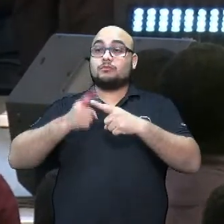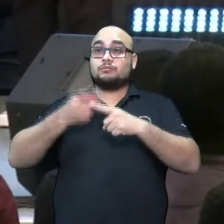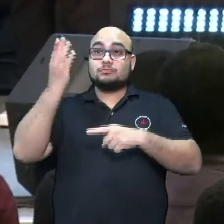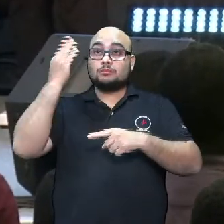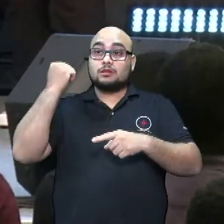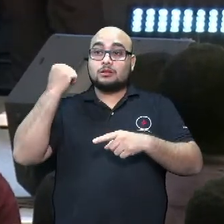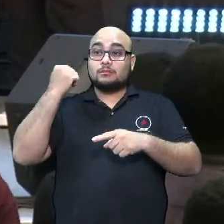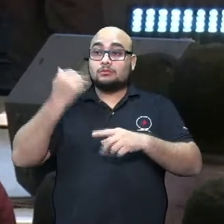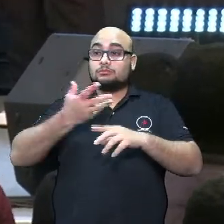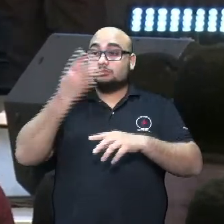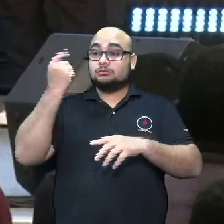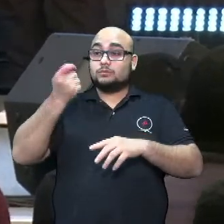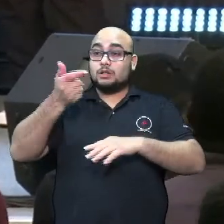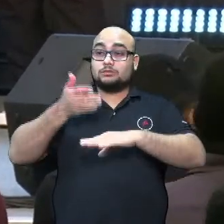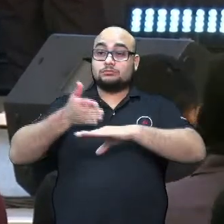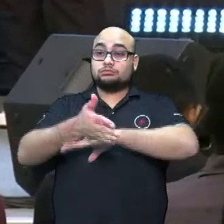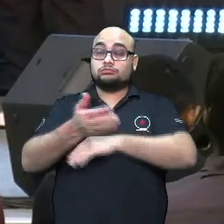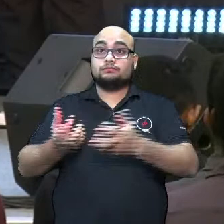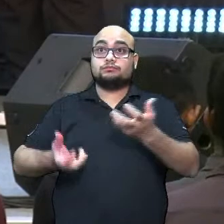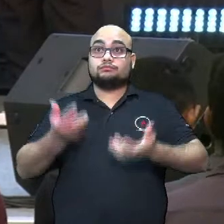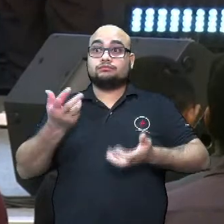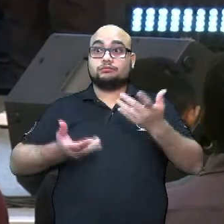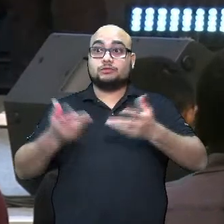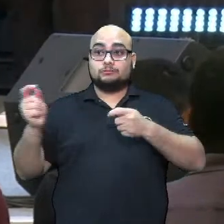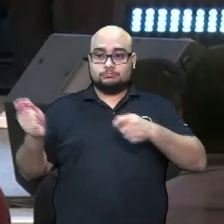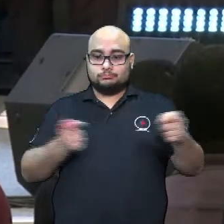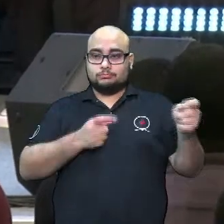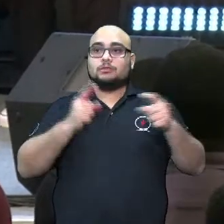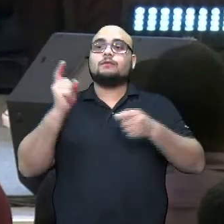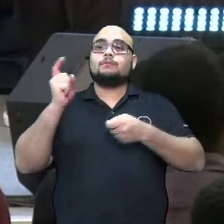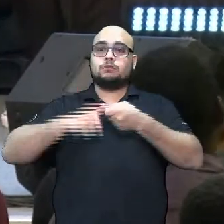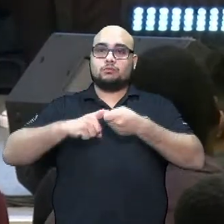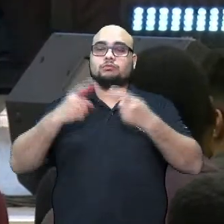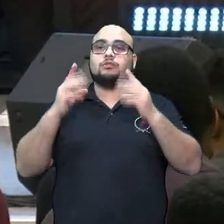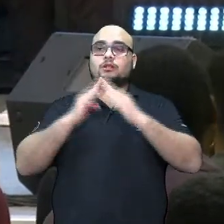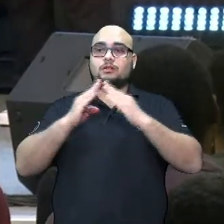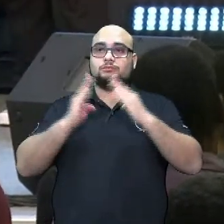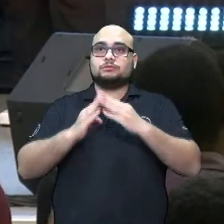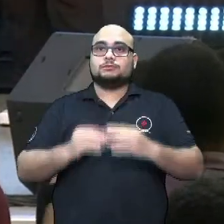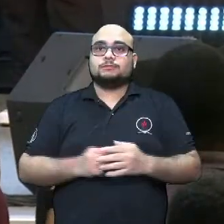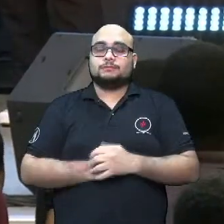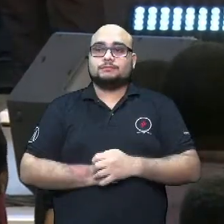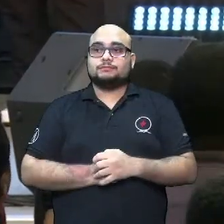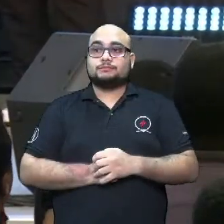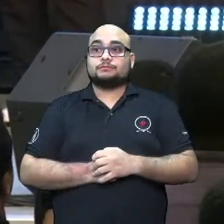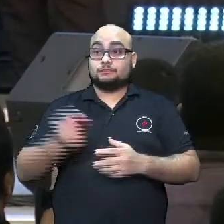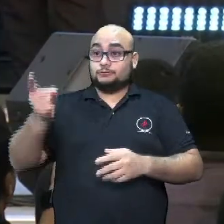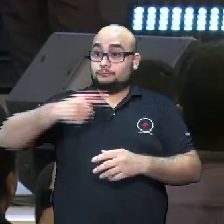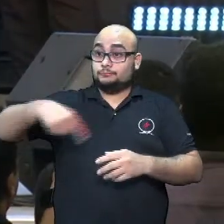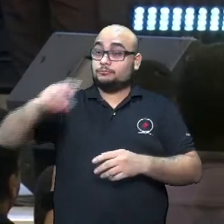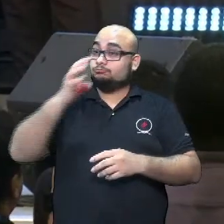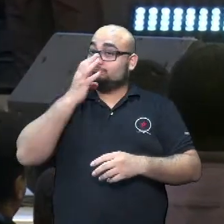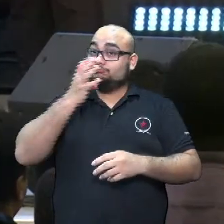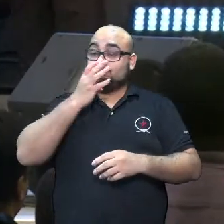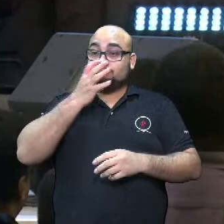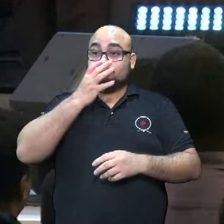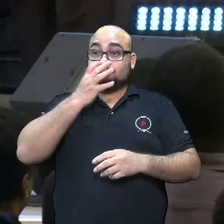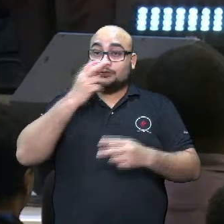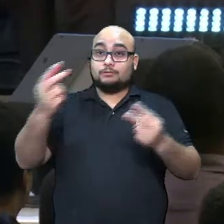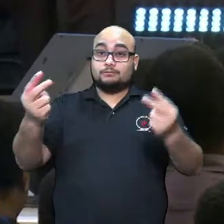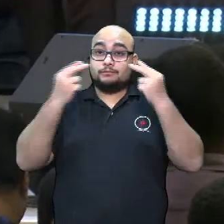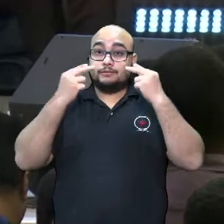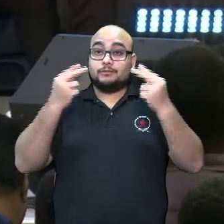inferno e ele vai voltar para casa. Se você está me ouvindo, sai do seu lugar, pelo amor de